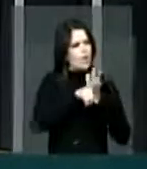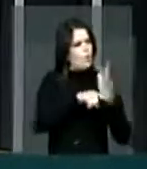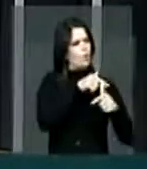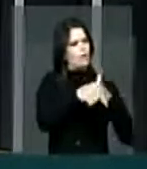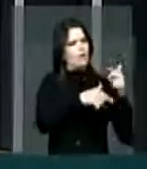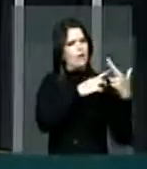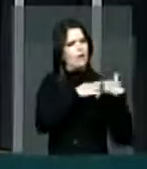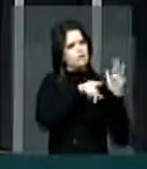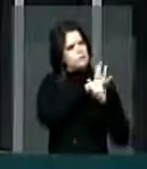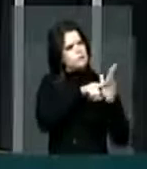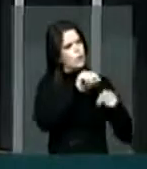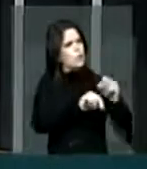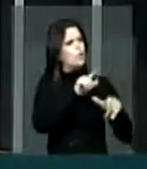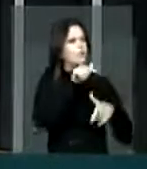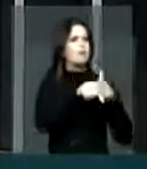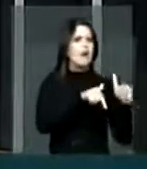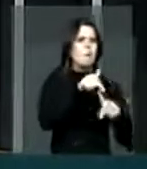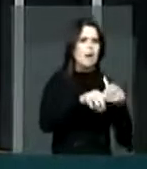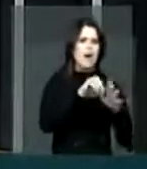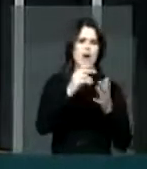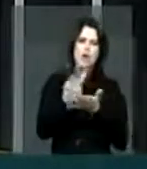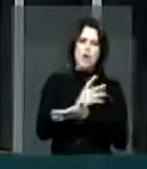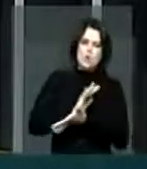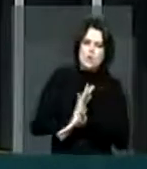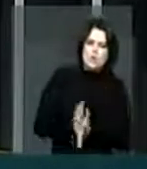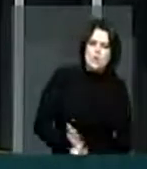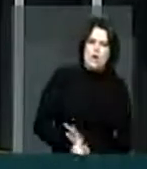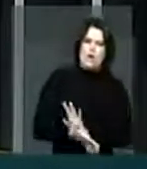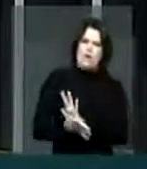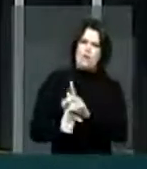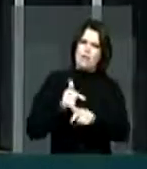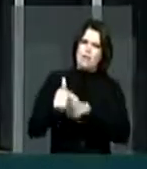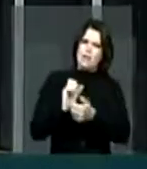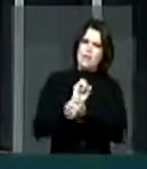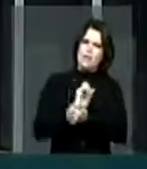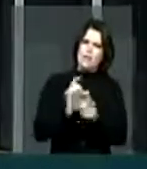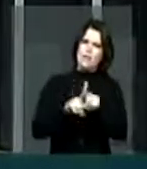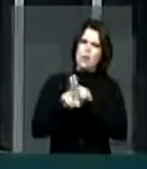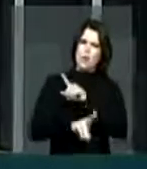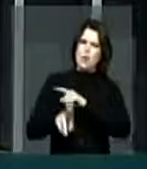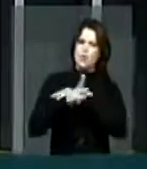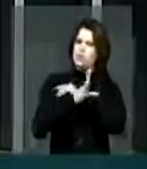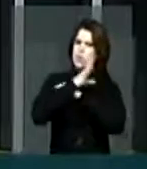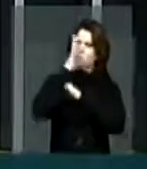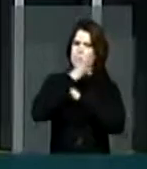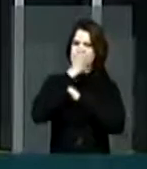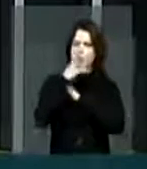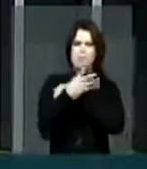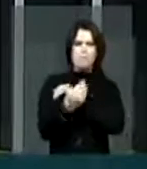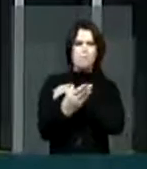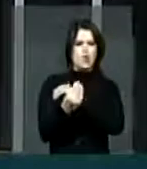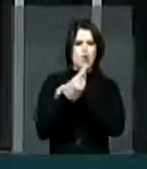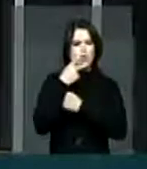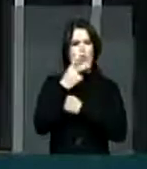obrigações fiscalizando o trabalho degradante, o trabalho escravo e o uso excessivo e descontrolado